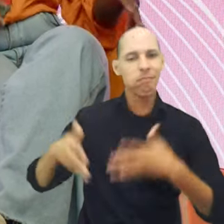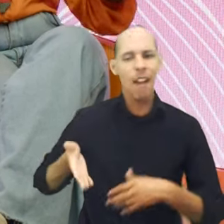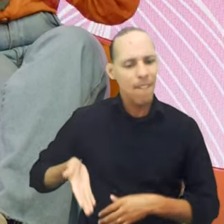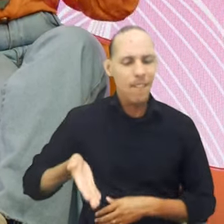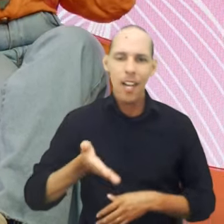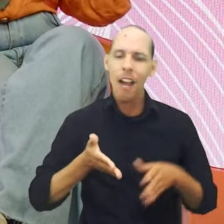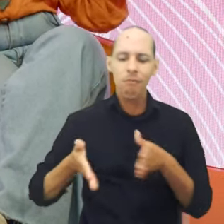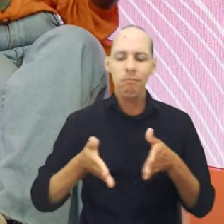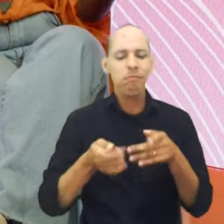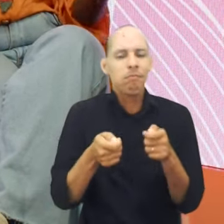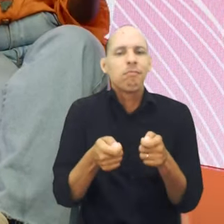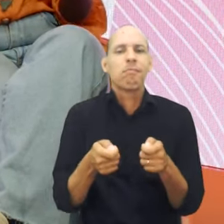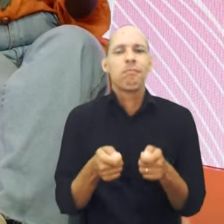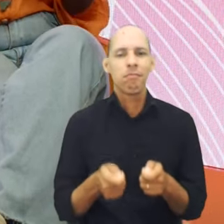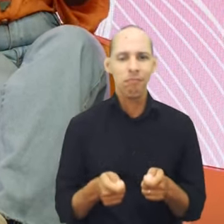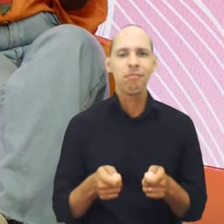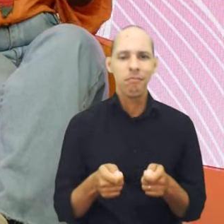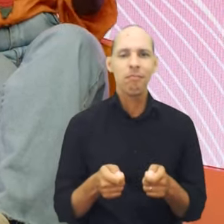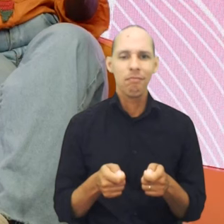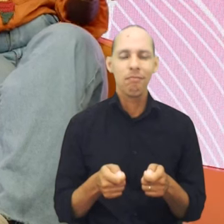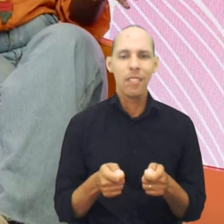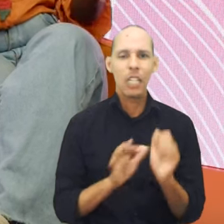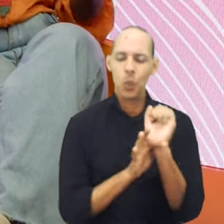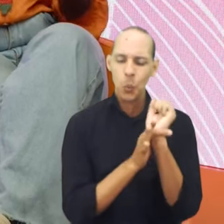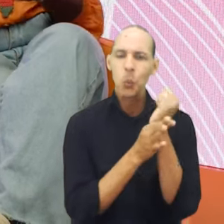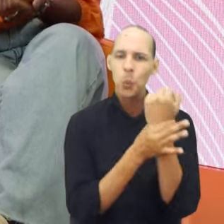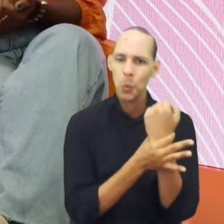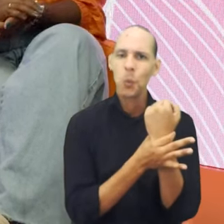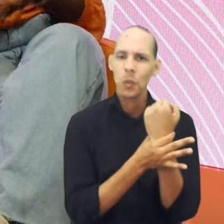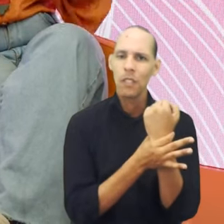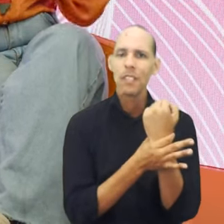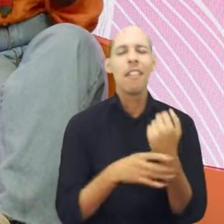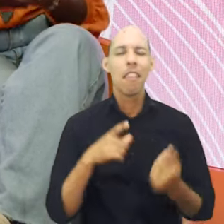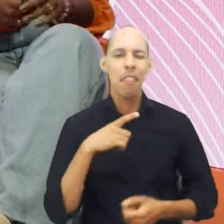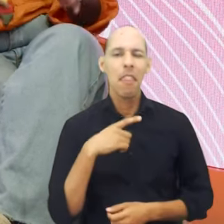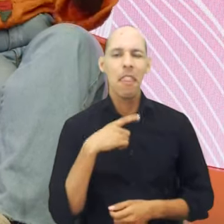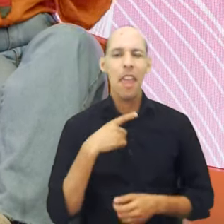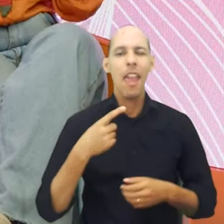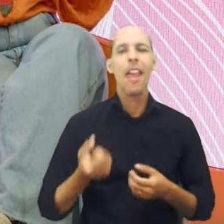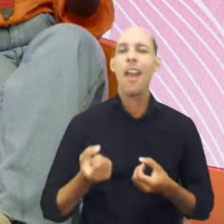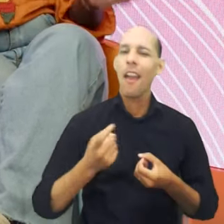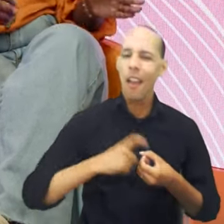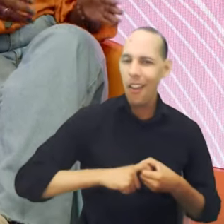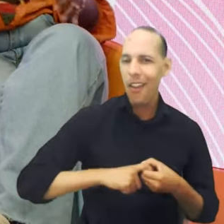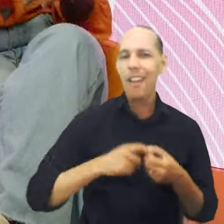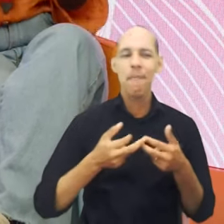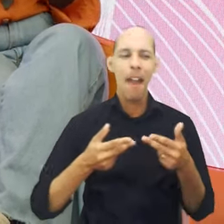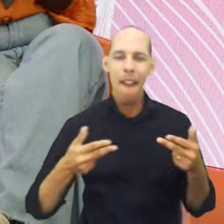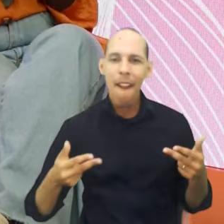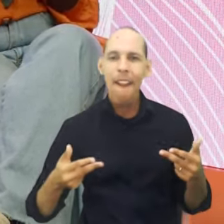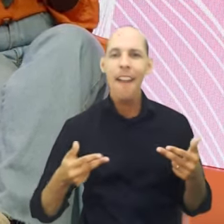mais sólida. É, principalmente meu pai, que é mais seguro. Ó, tenha convênio, vai lá, tenha seu lugar